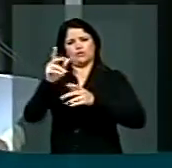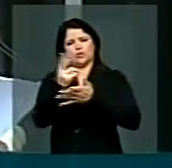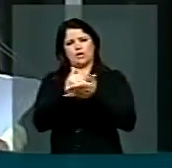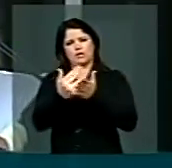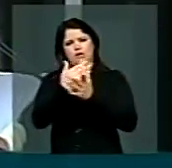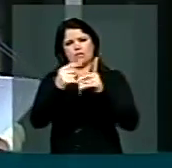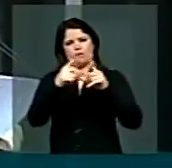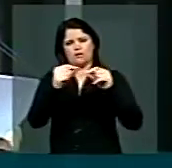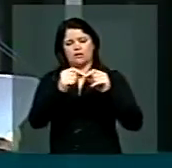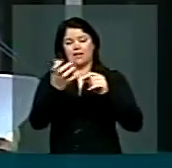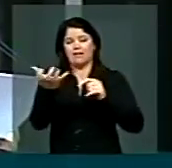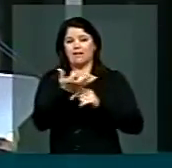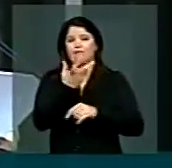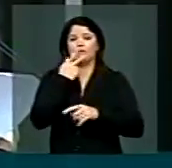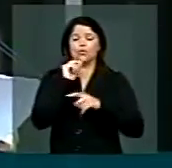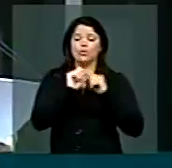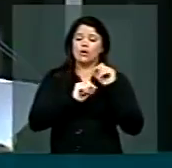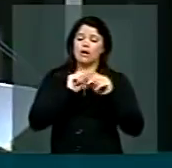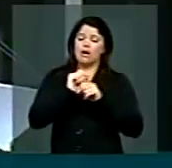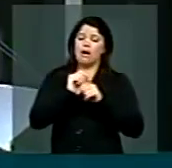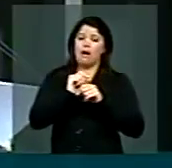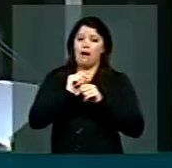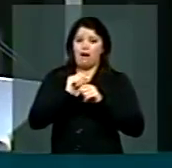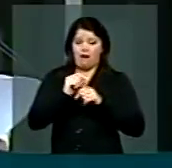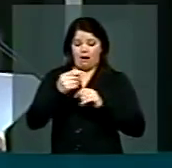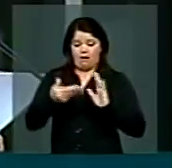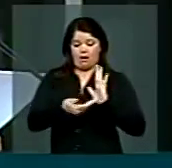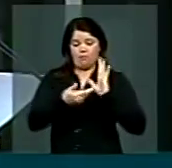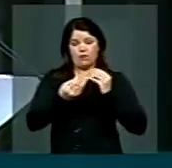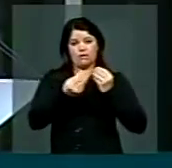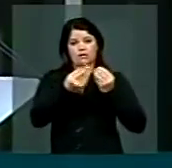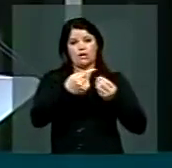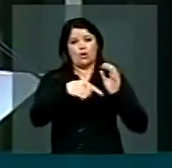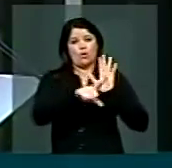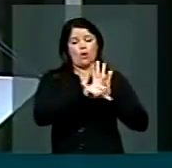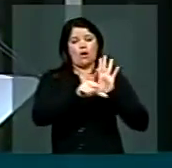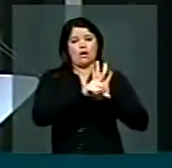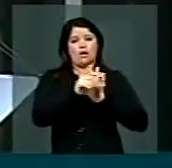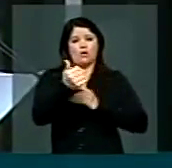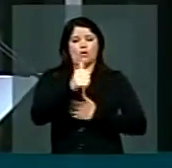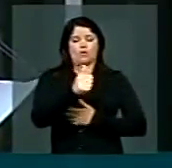dos Deputados, que o declarou através da Lei